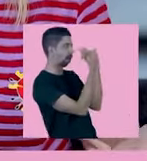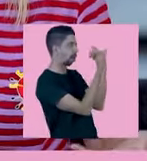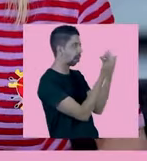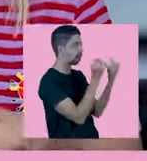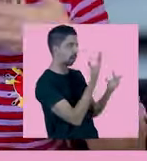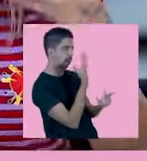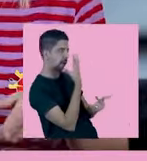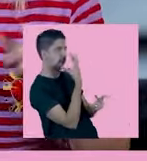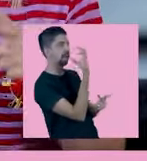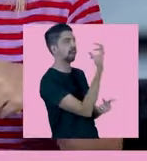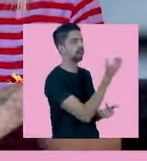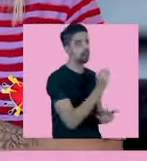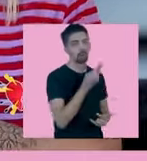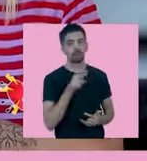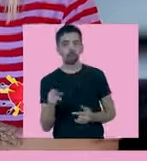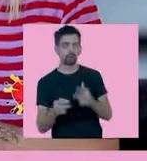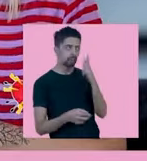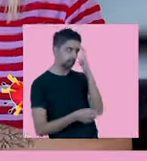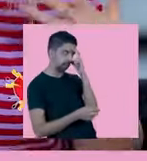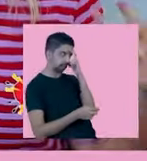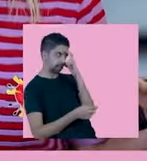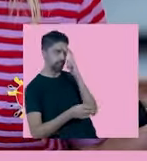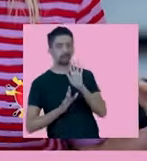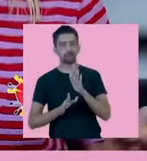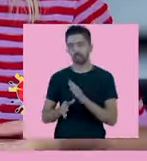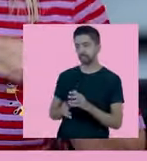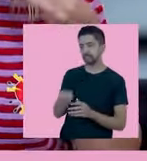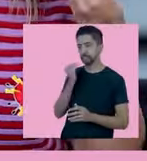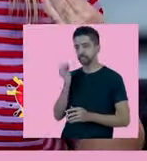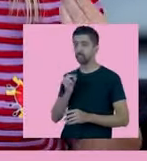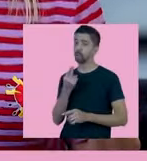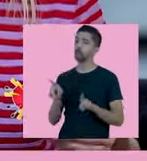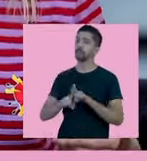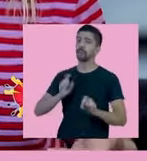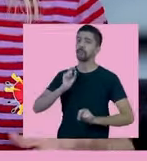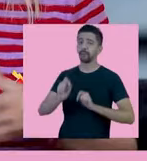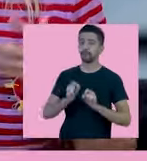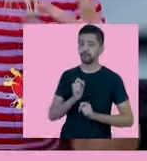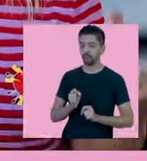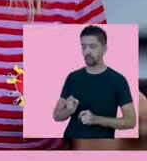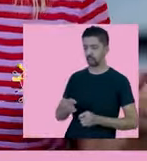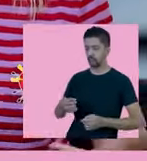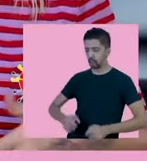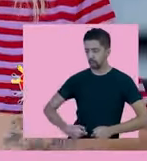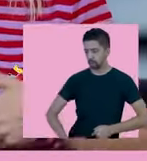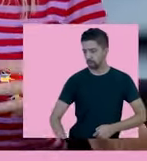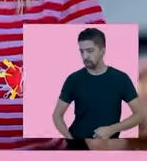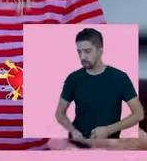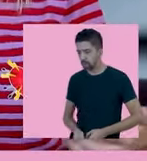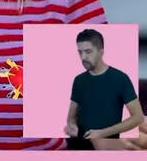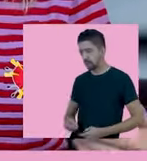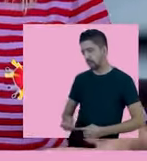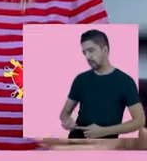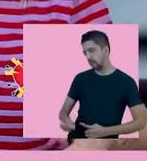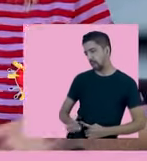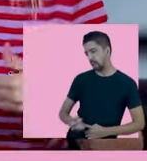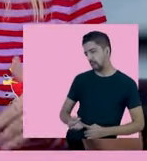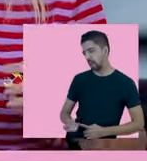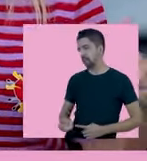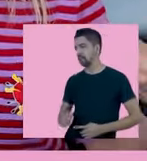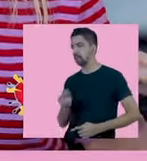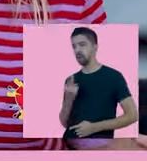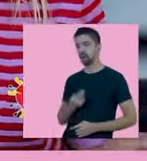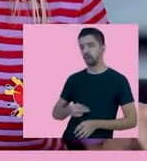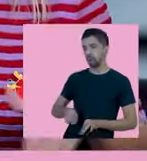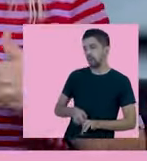deles sobre o assunto ou de constrangê-los. A gente ainda tem o exibicionismo, que é o ato de mostrar as partes genitais